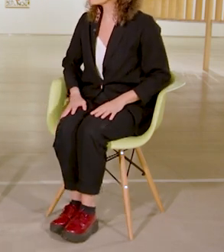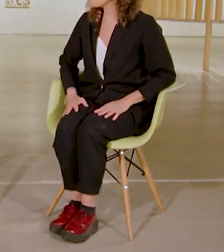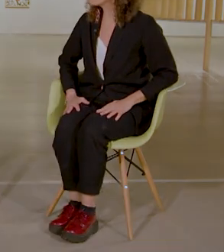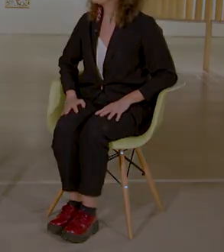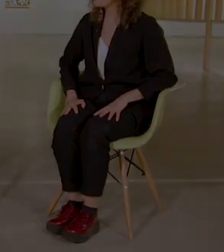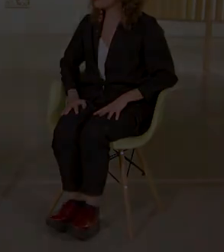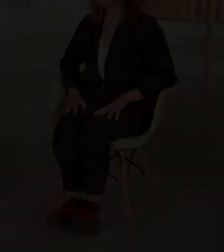Transcrição e